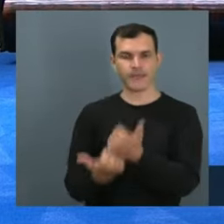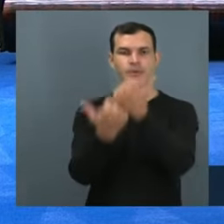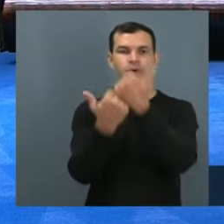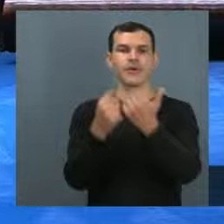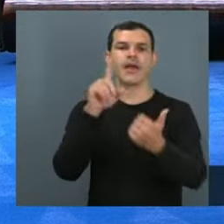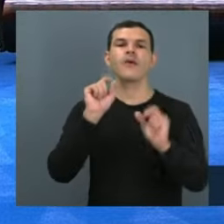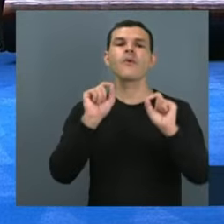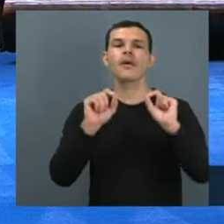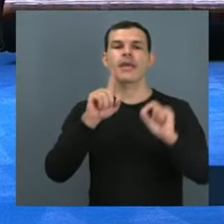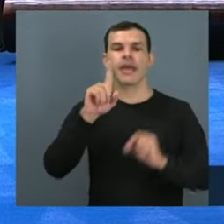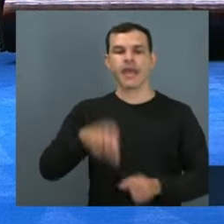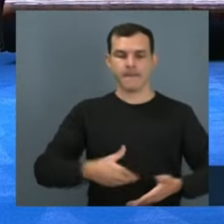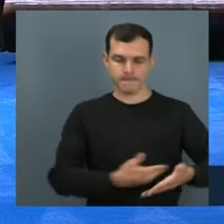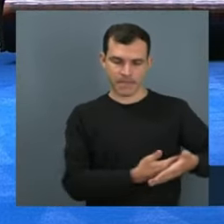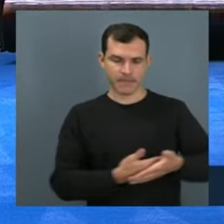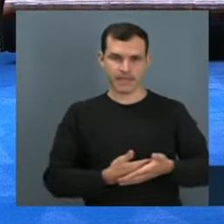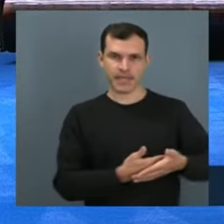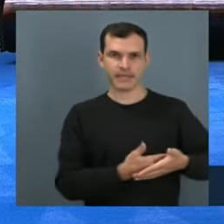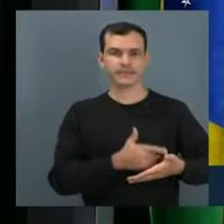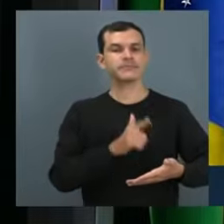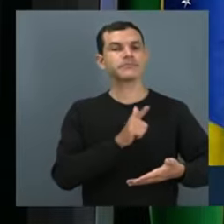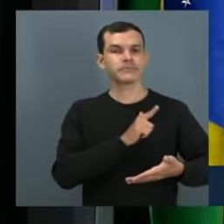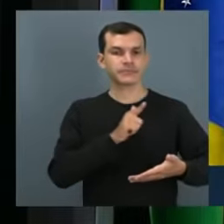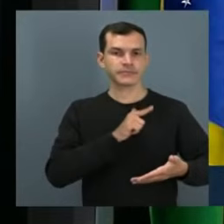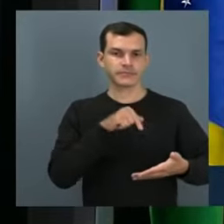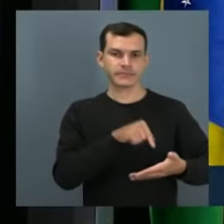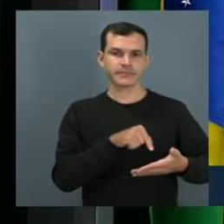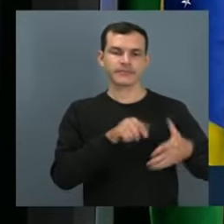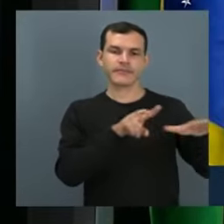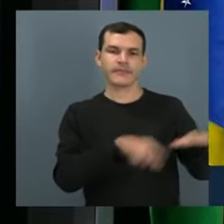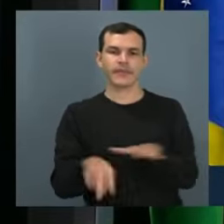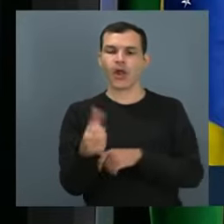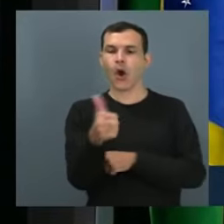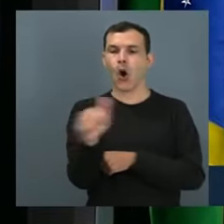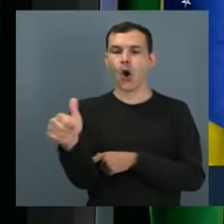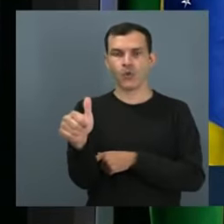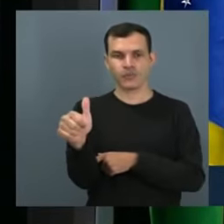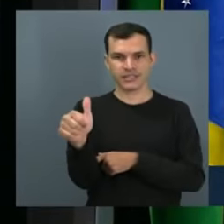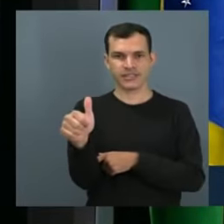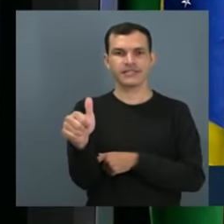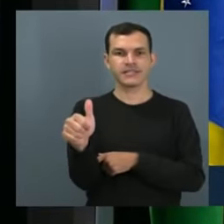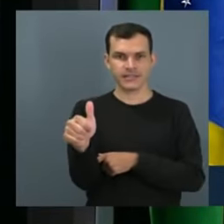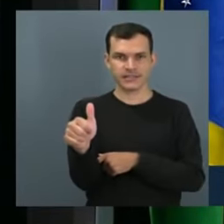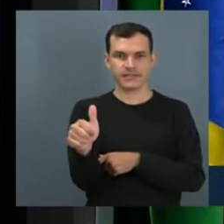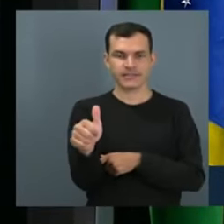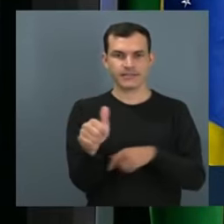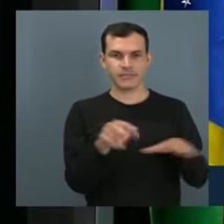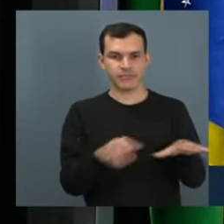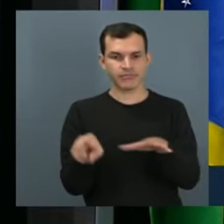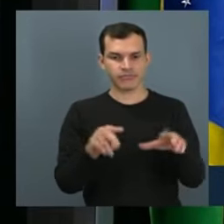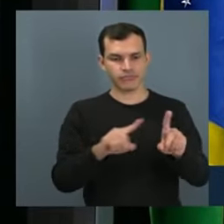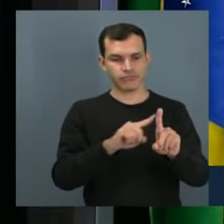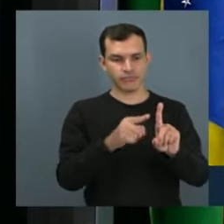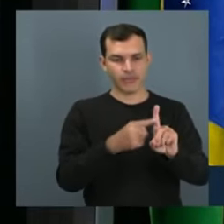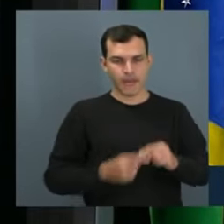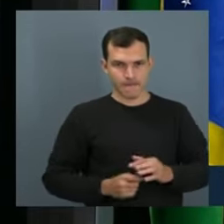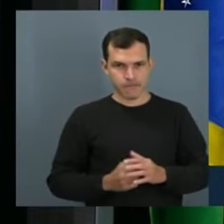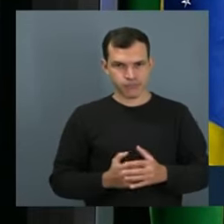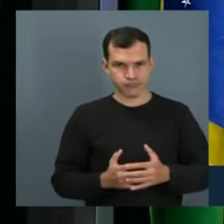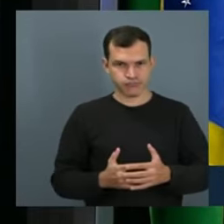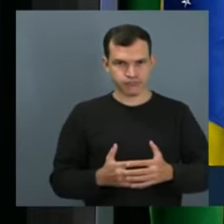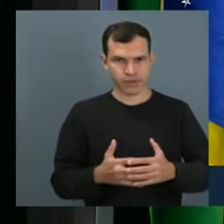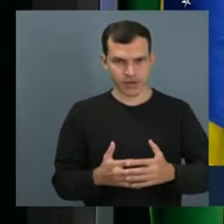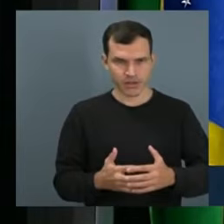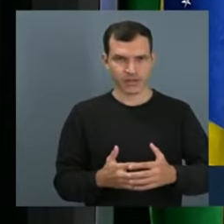11 semanas de gestação. Cabe aqui na palma da minha mão, fígado formado, os rins. Está aqui, é o símbolo de